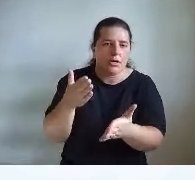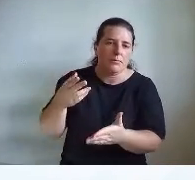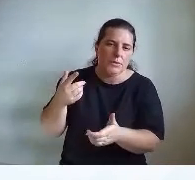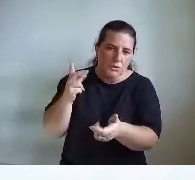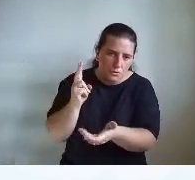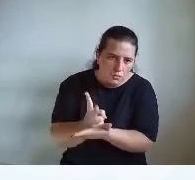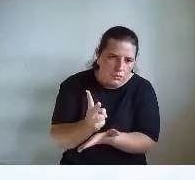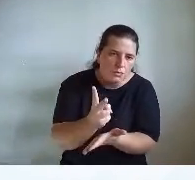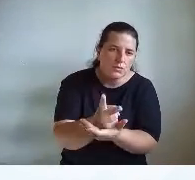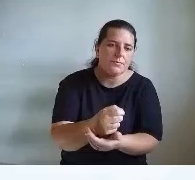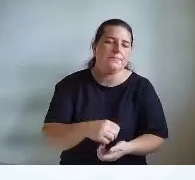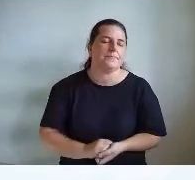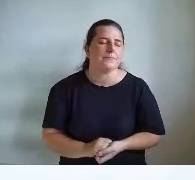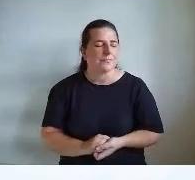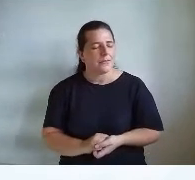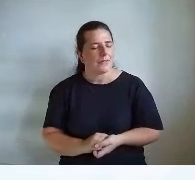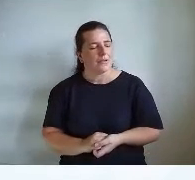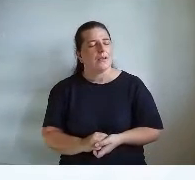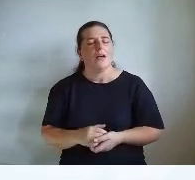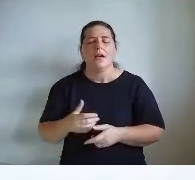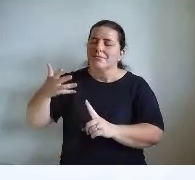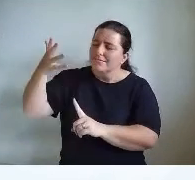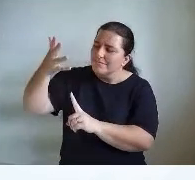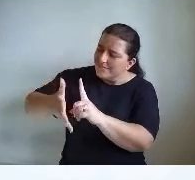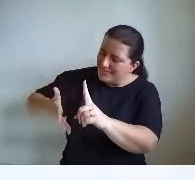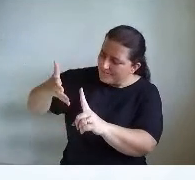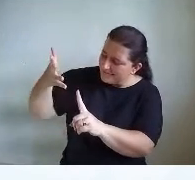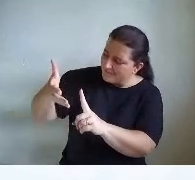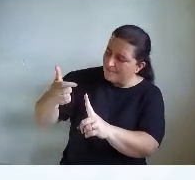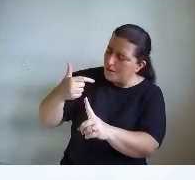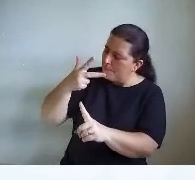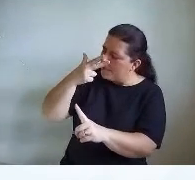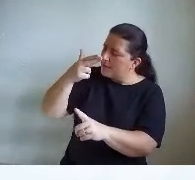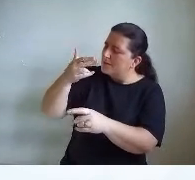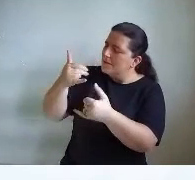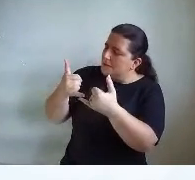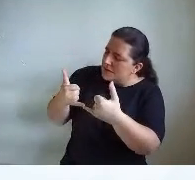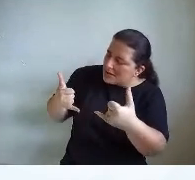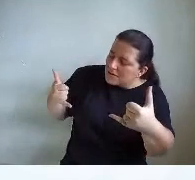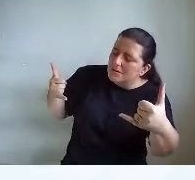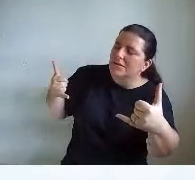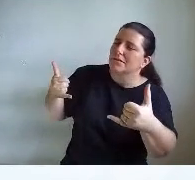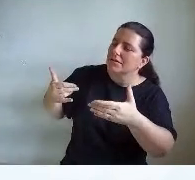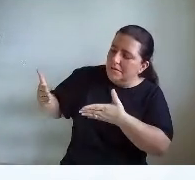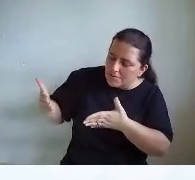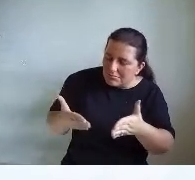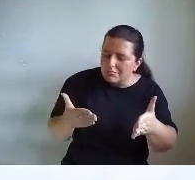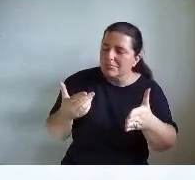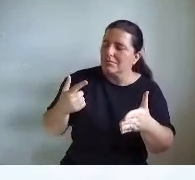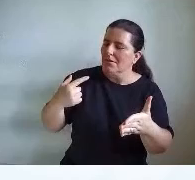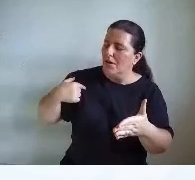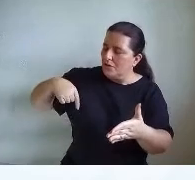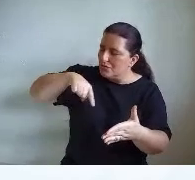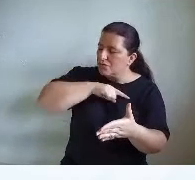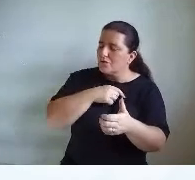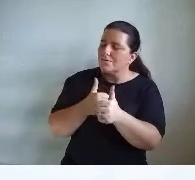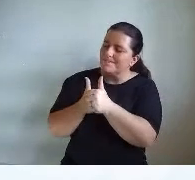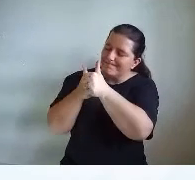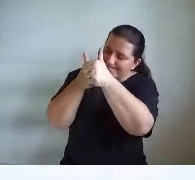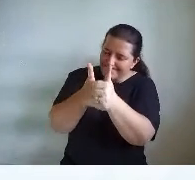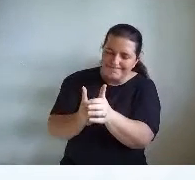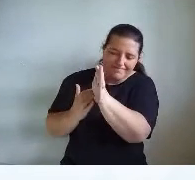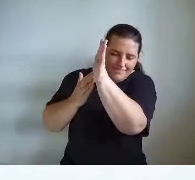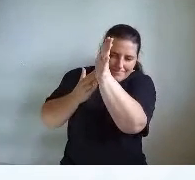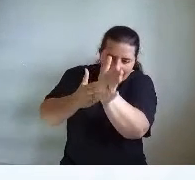como essa sua é que podem nos colocar nesse rumo. Quanto mais pessoas, assim como você, com